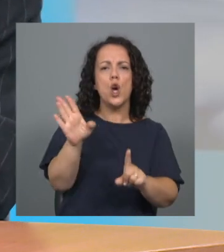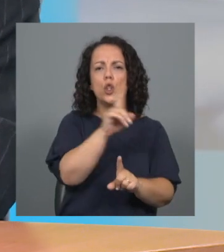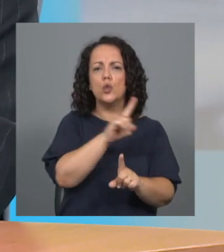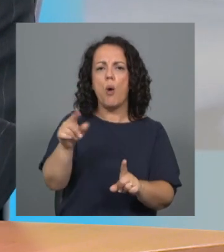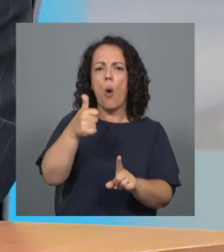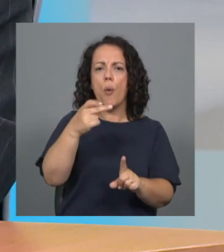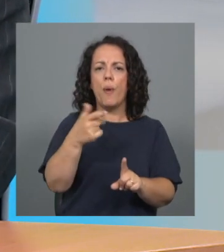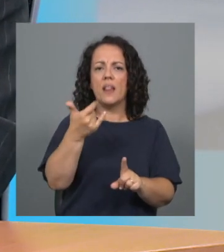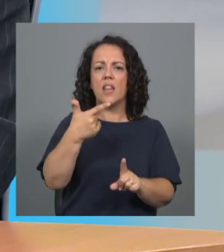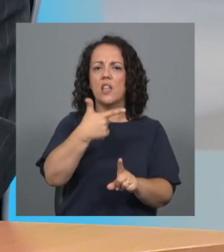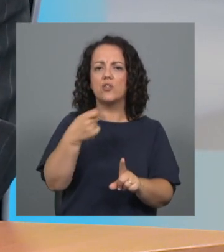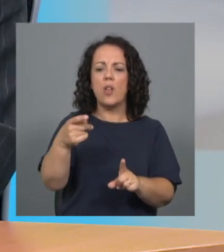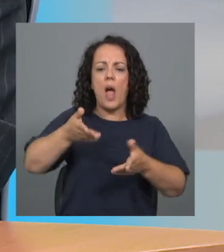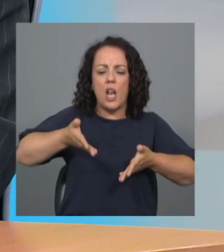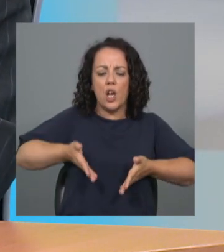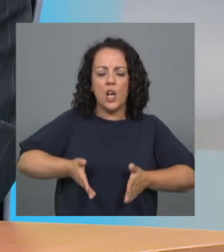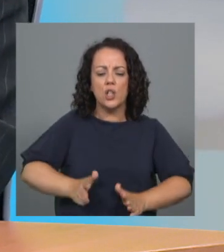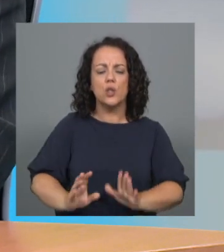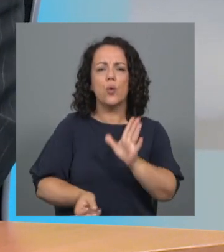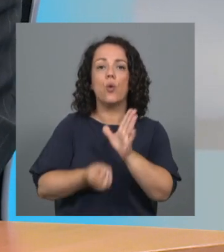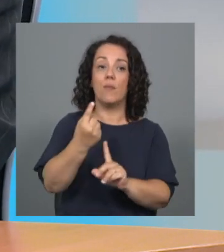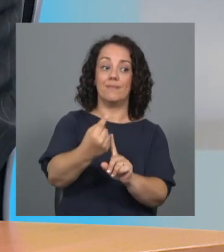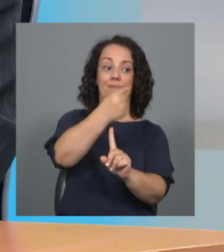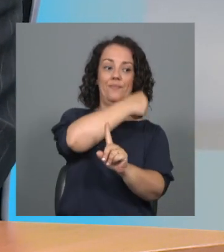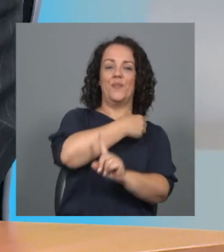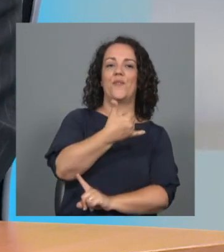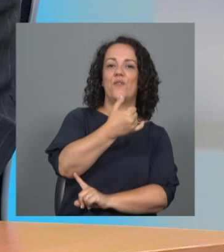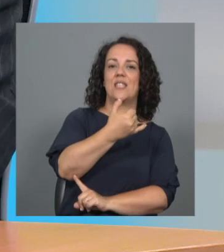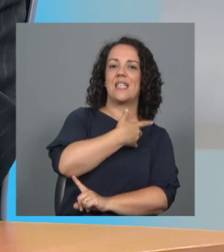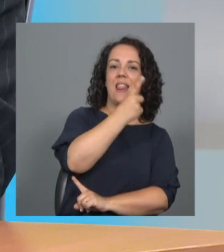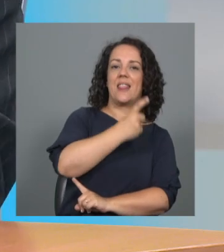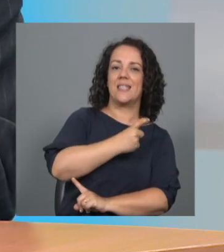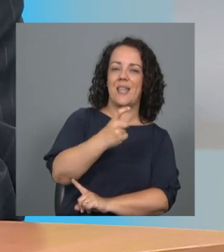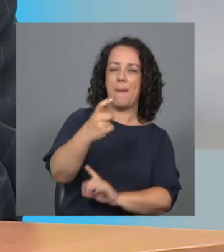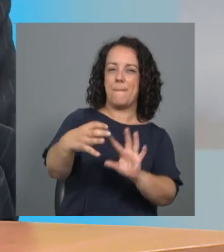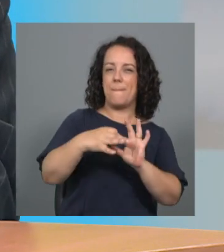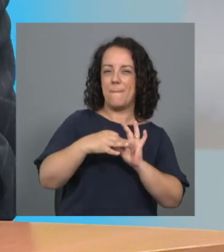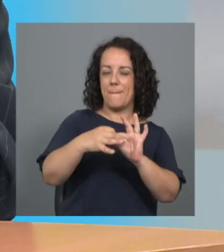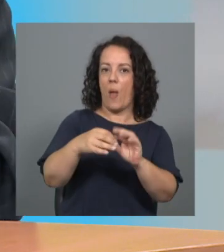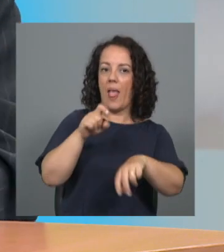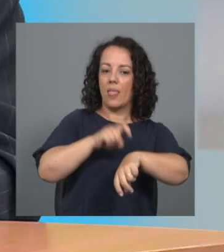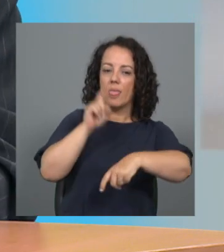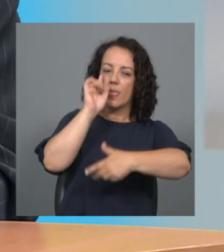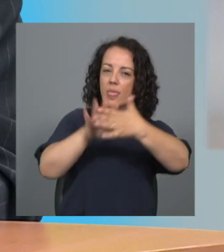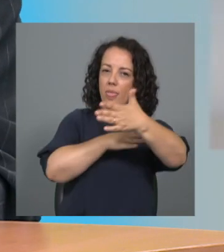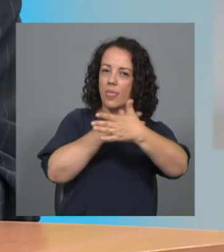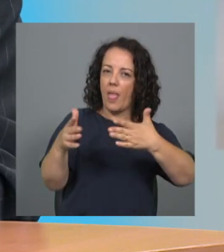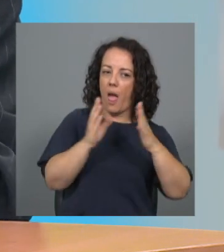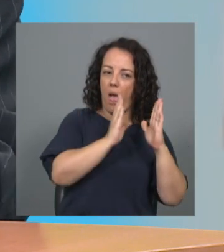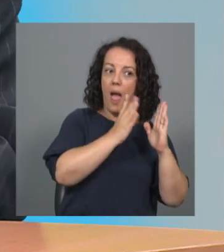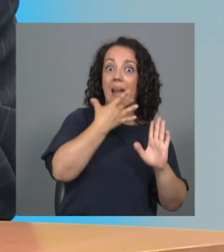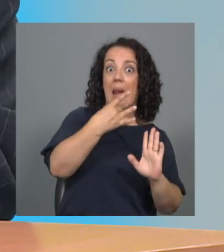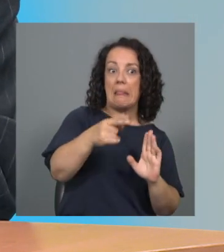o 25 de dezembro e, portanto, é uma festa que está muito cronometrada em função do